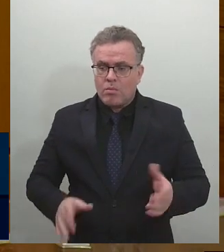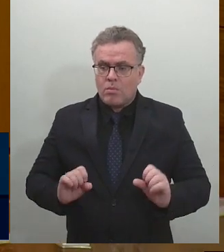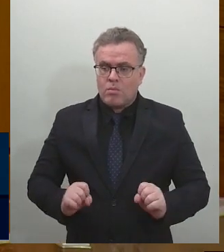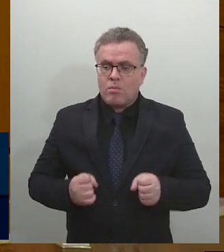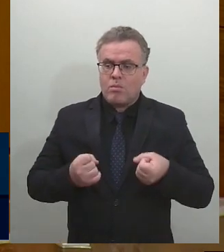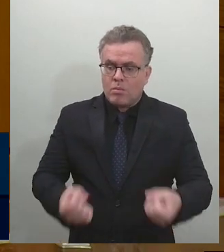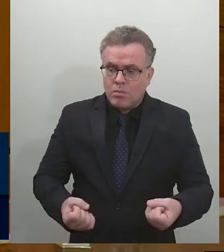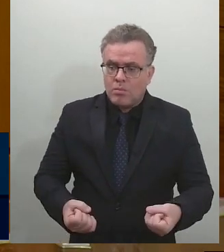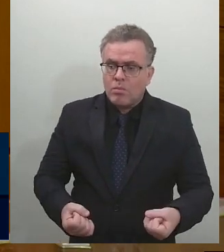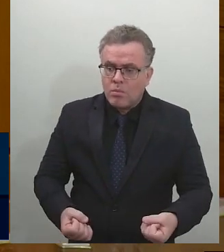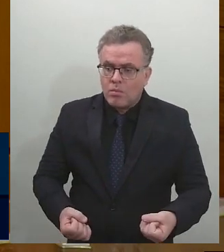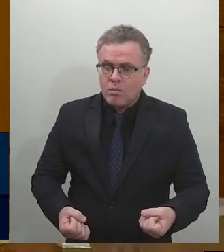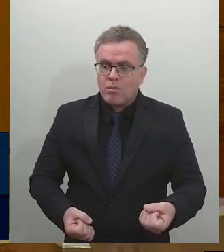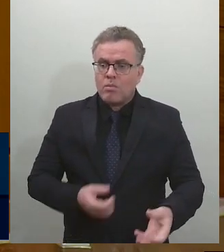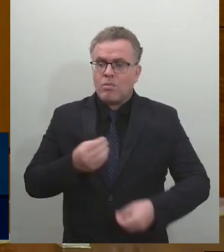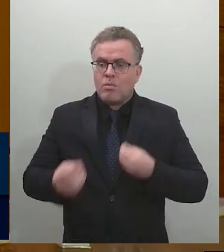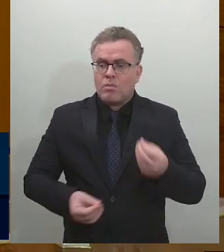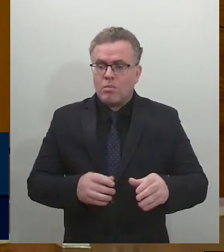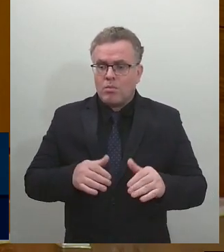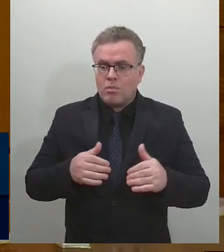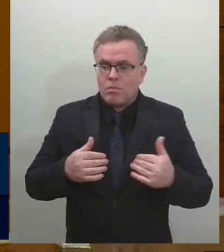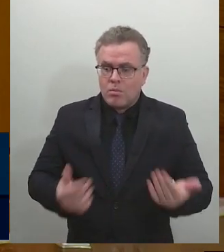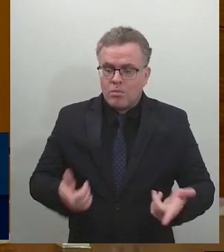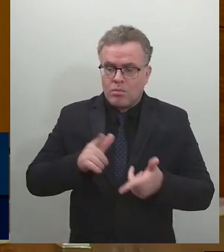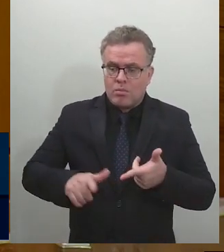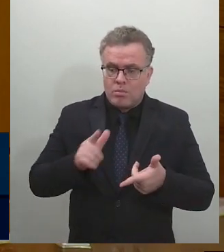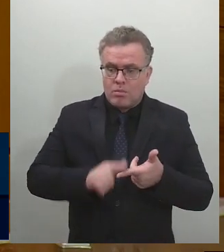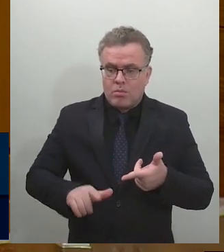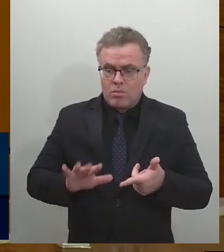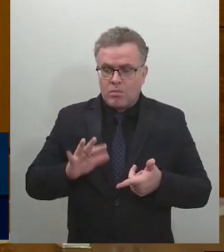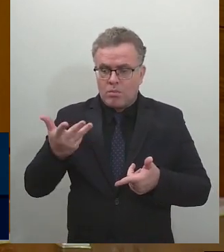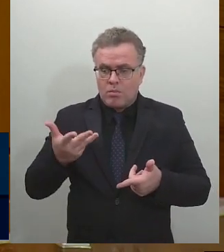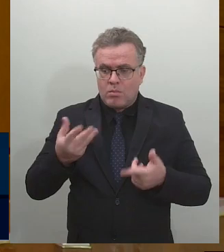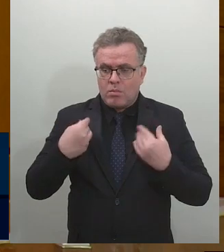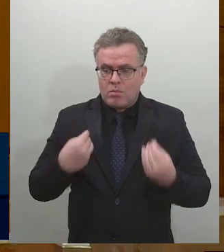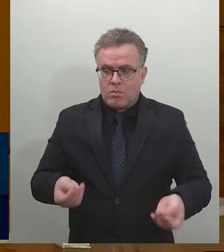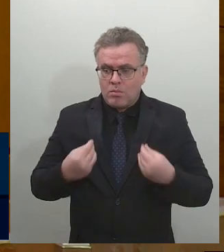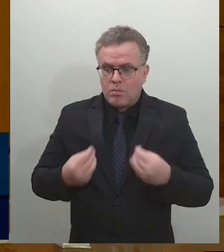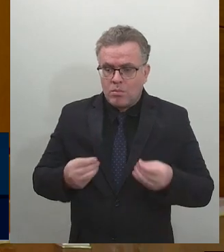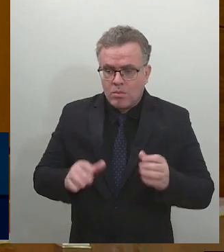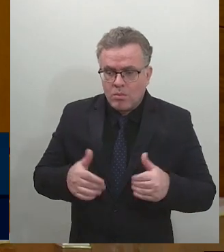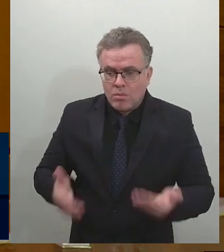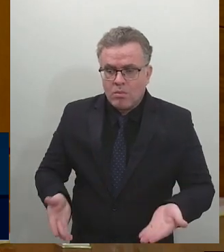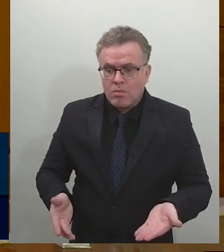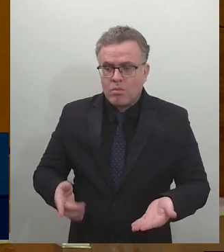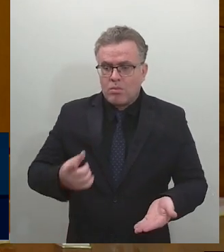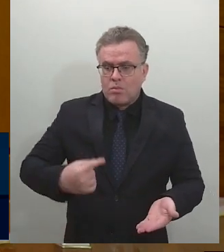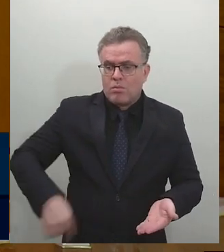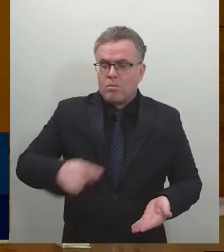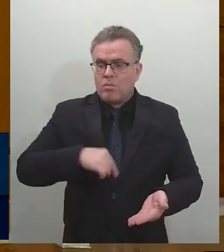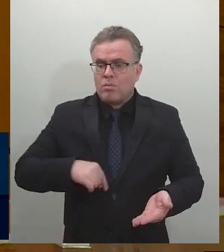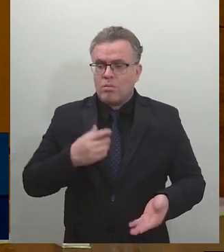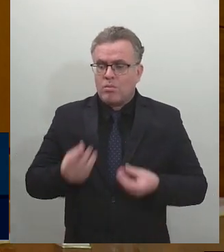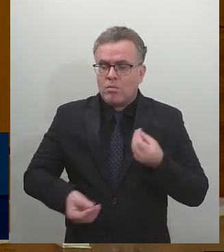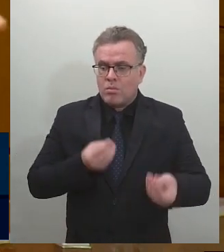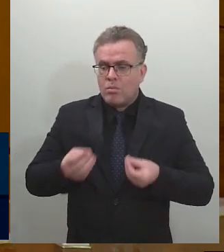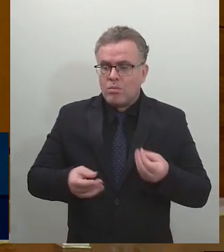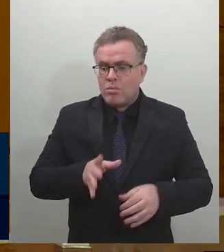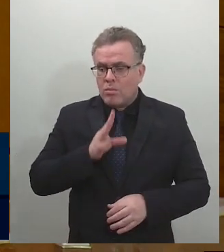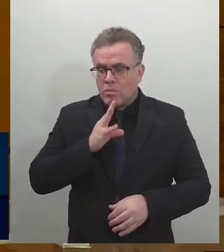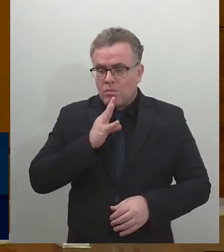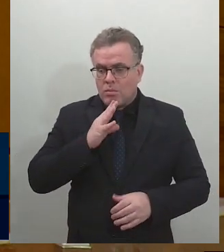Pimentel, problemas existem. E lógico, né, que já passou também o período ali de